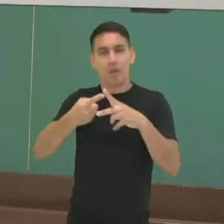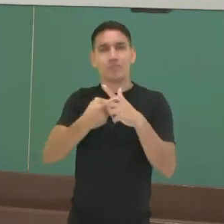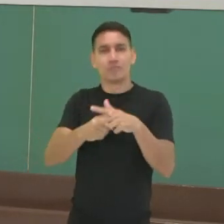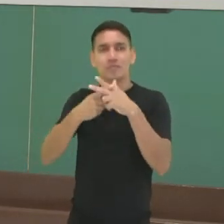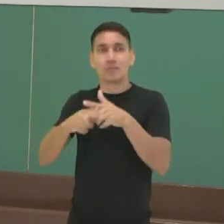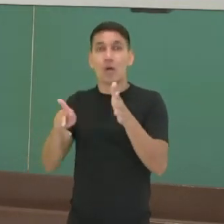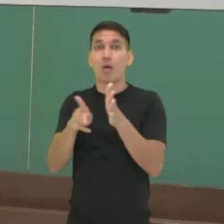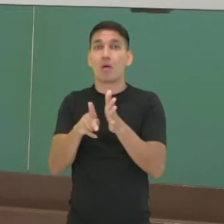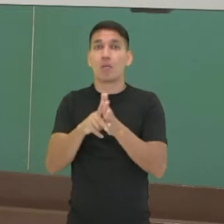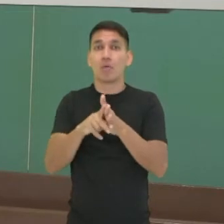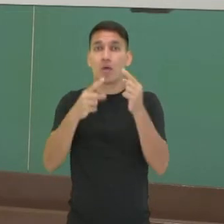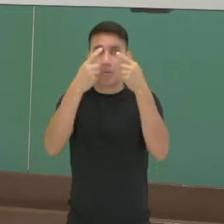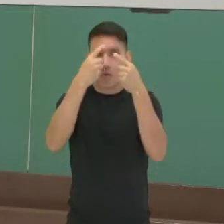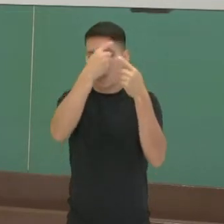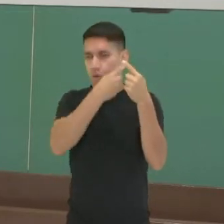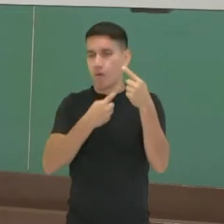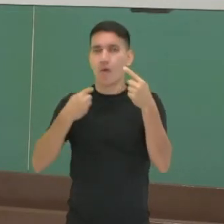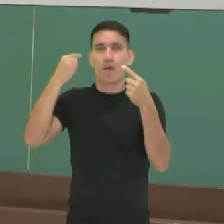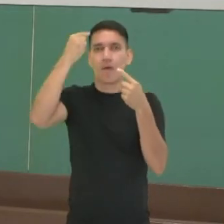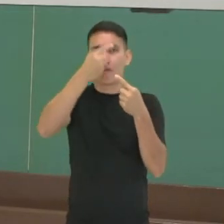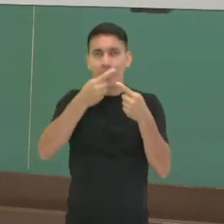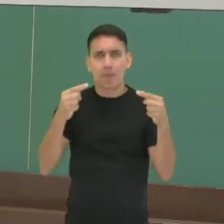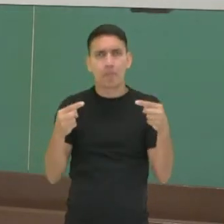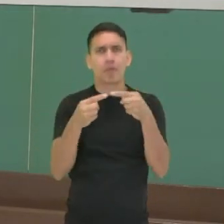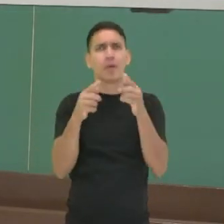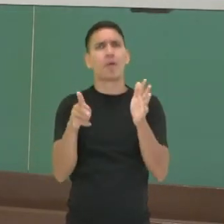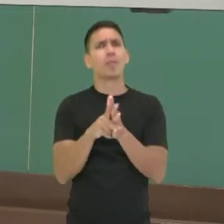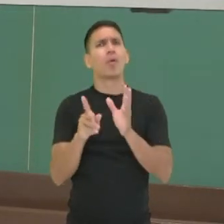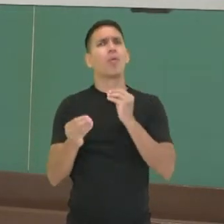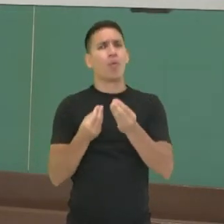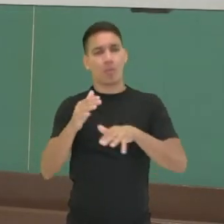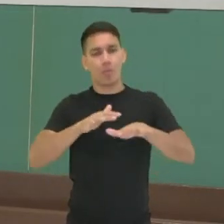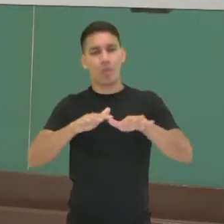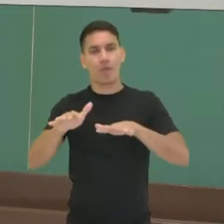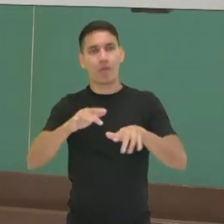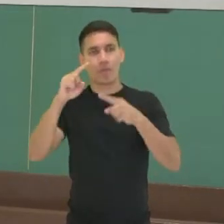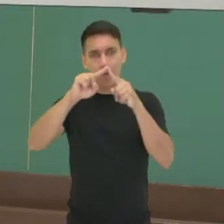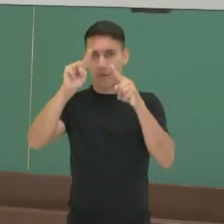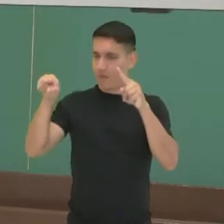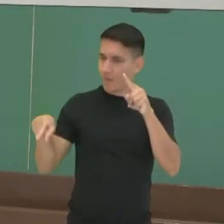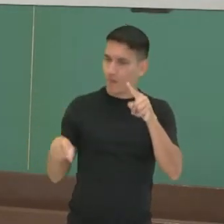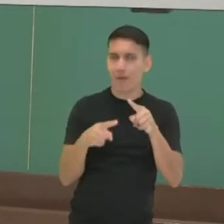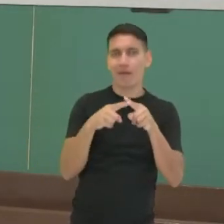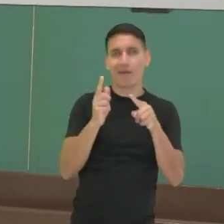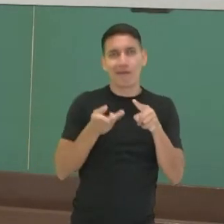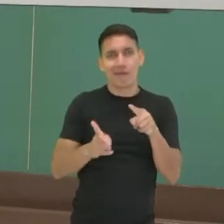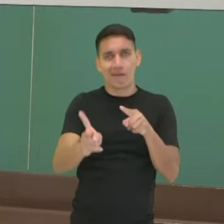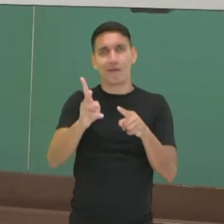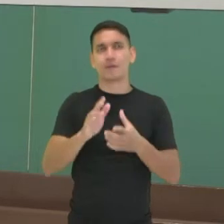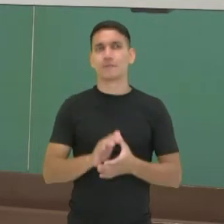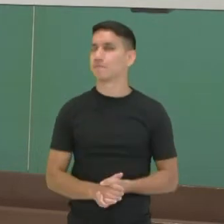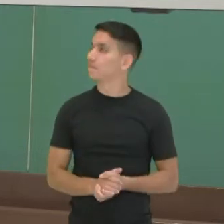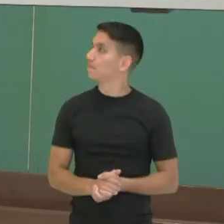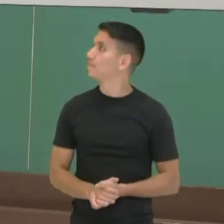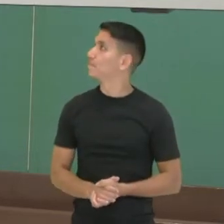horário dão uma ideia de movimento, né? Daqui para cá, daqui para cá, daqui para lá, e vamos